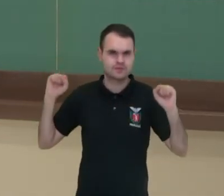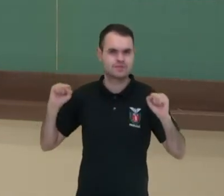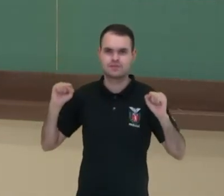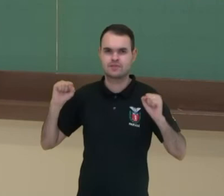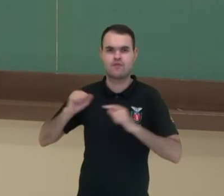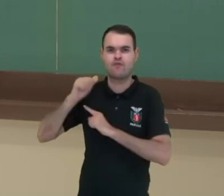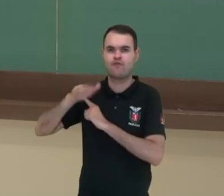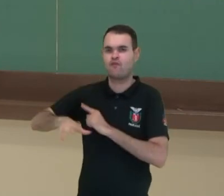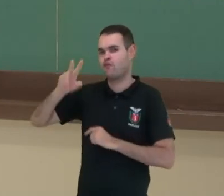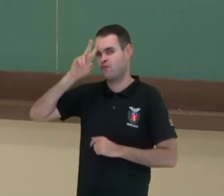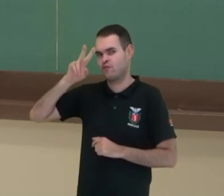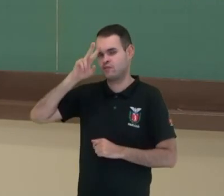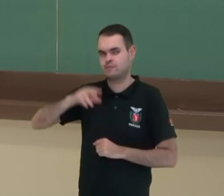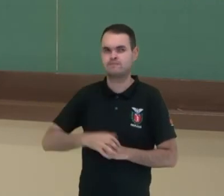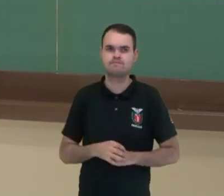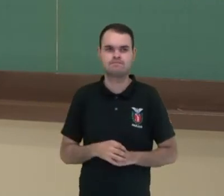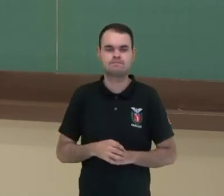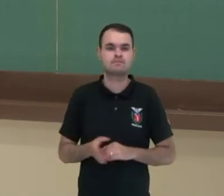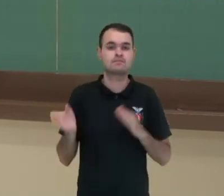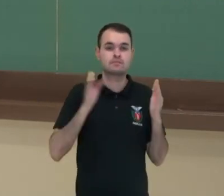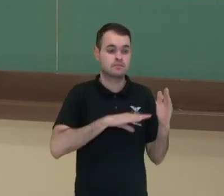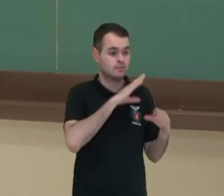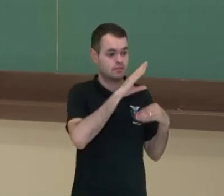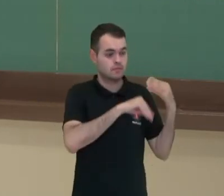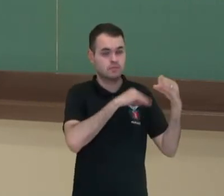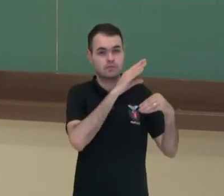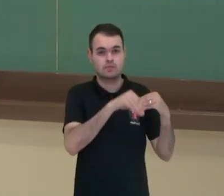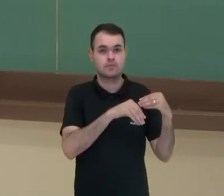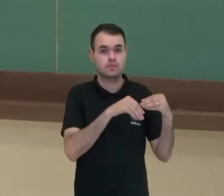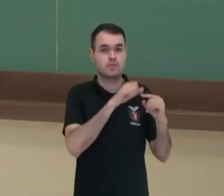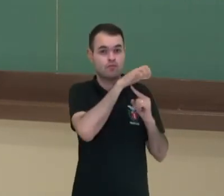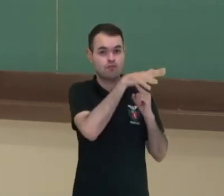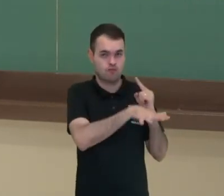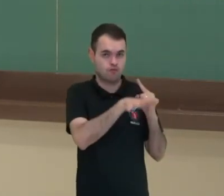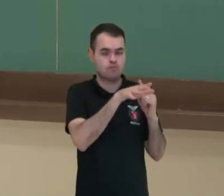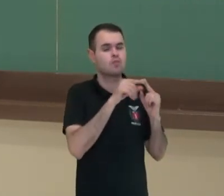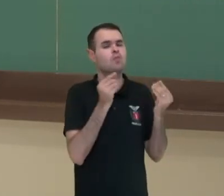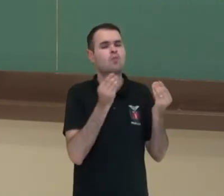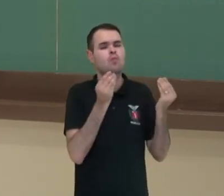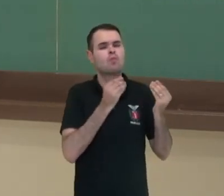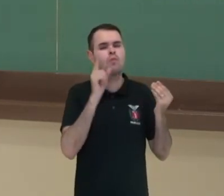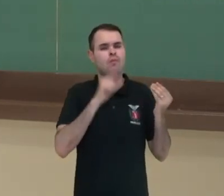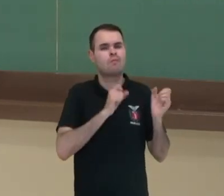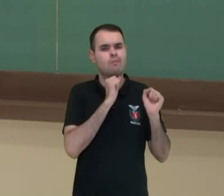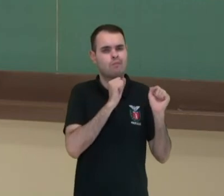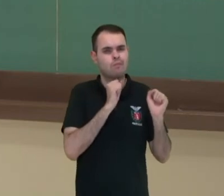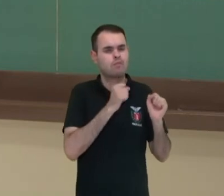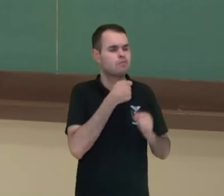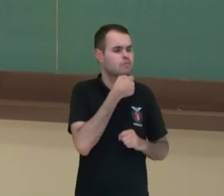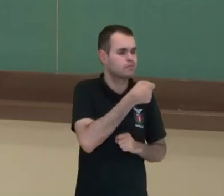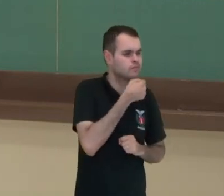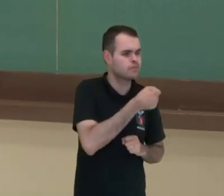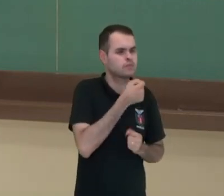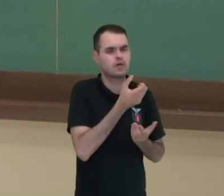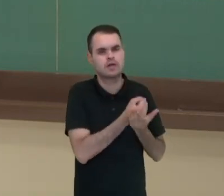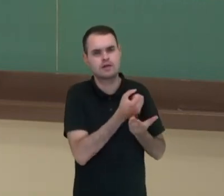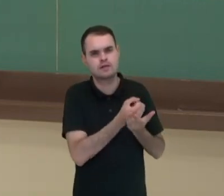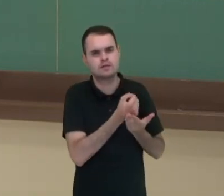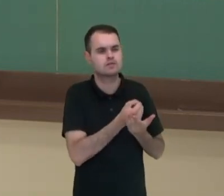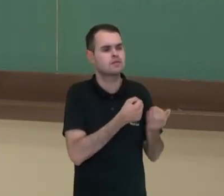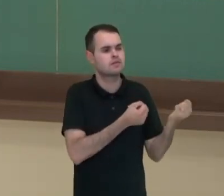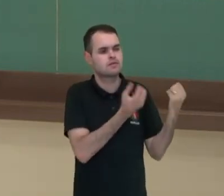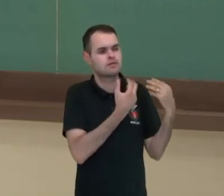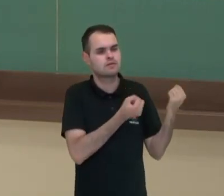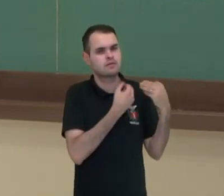fonte histórica, né? As fontes históricas orais, elas podem ser obtidas também através de entrevistas, gravações,